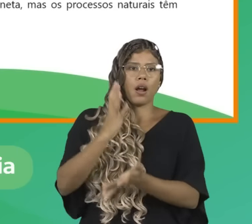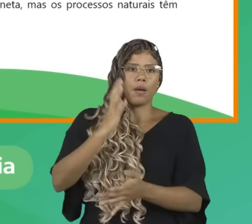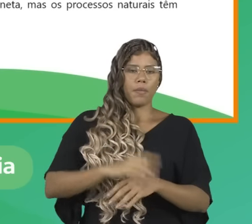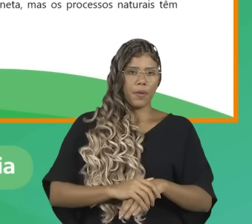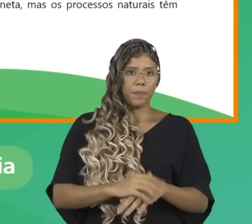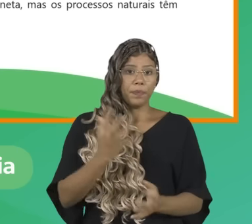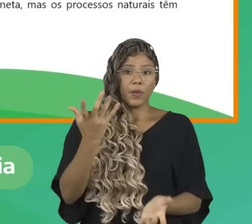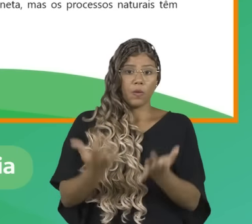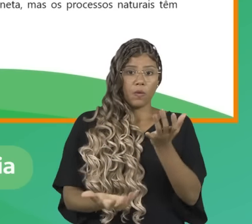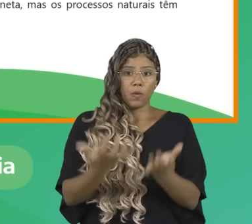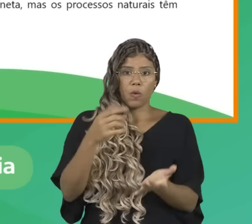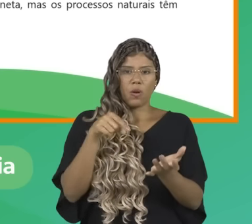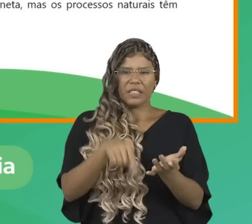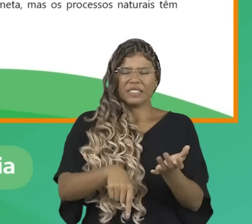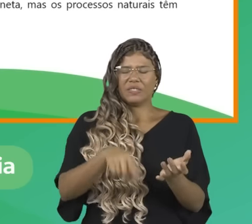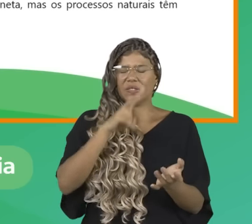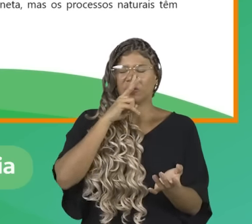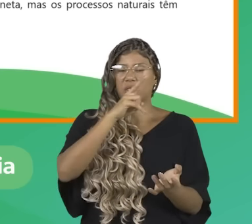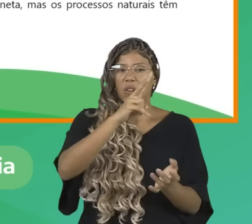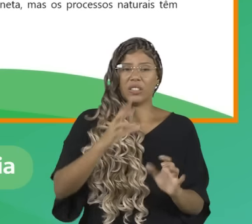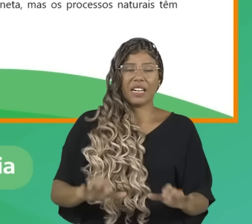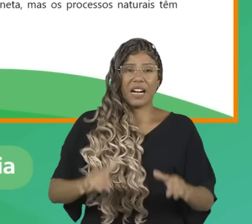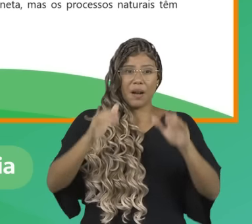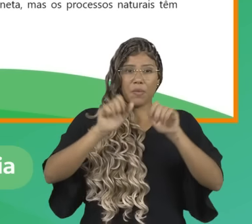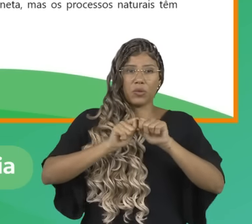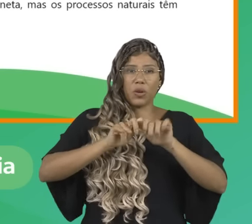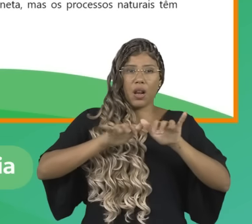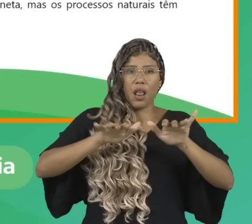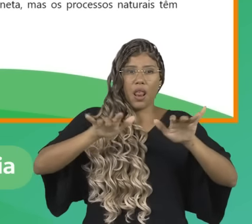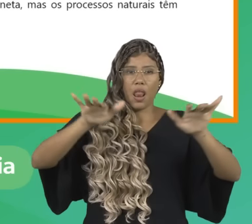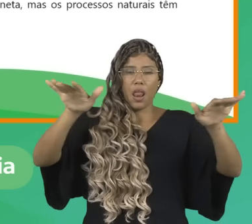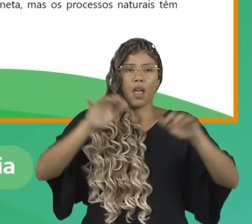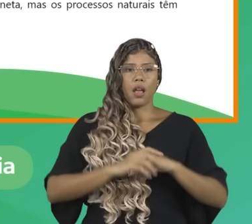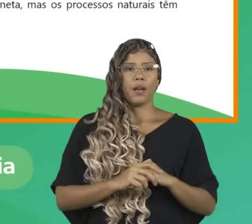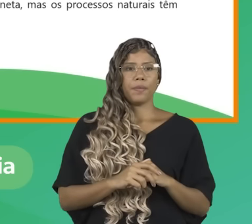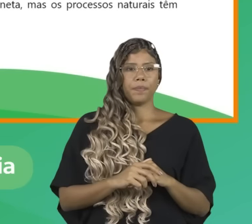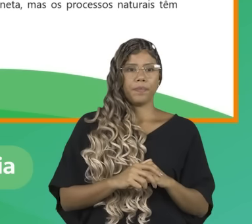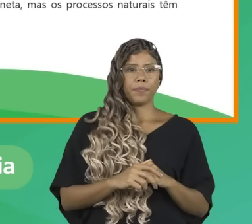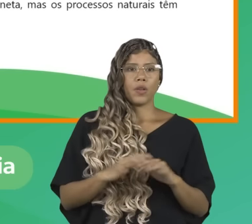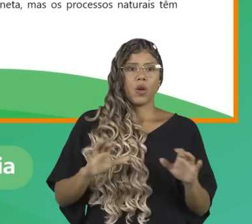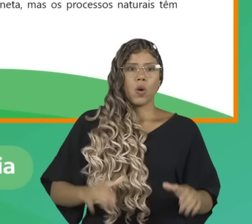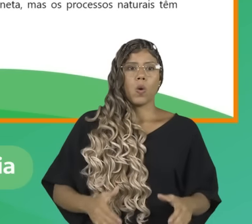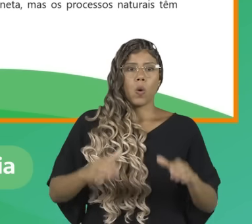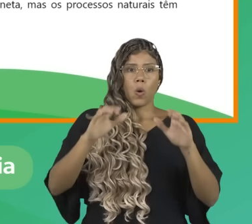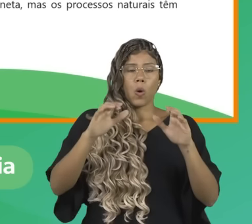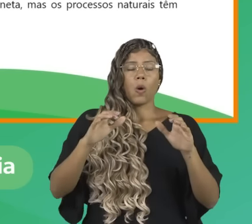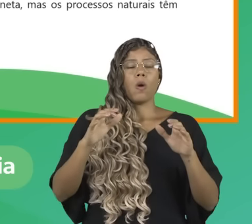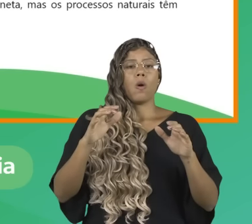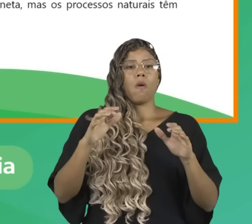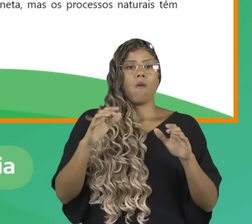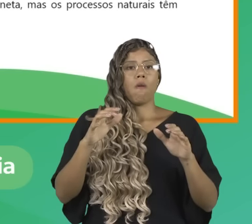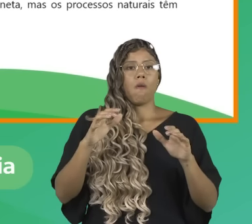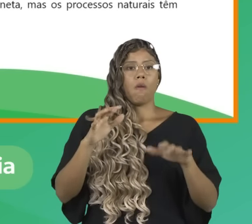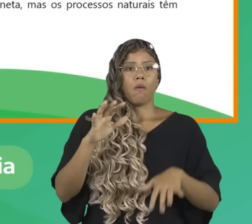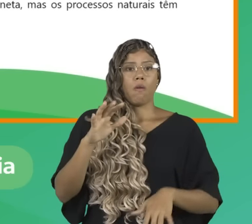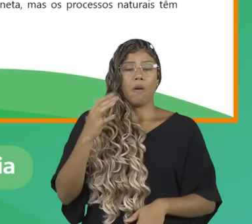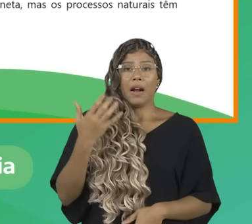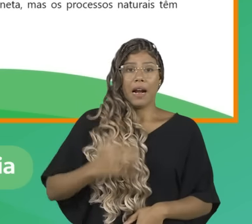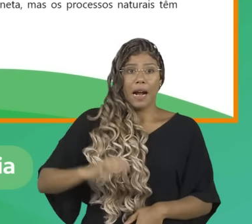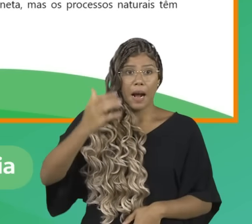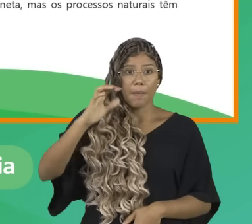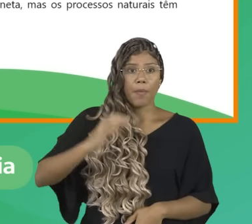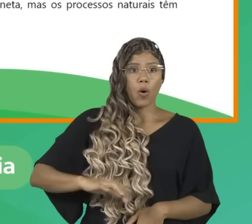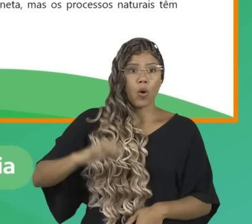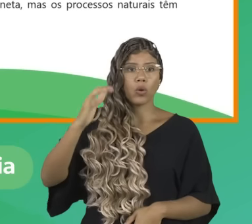atmosfera, e não só gás carbônico da queima do material orgânico em si, mas lembre-se, a fotossíntese dos vegetais